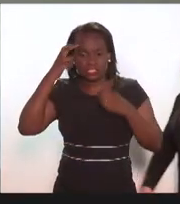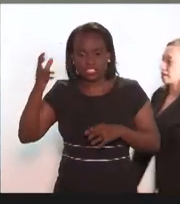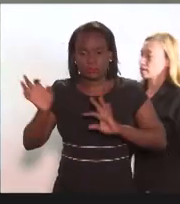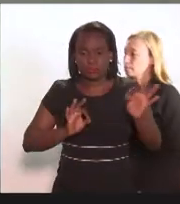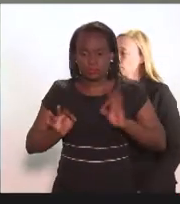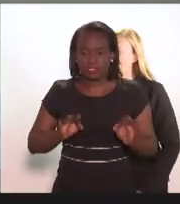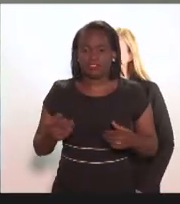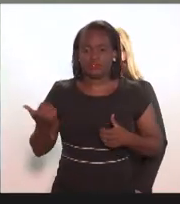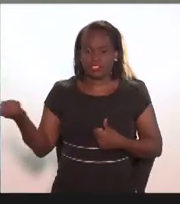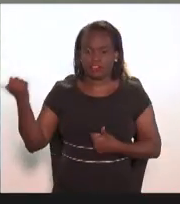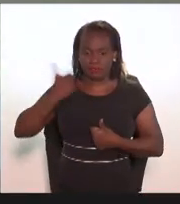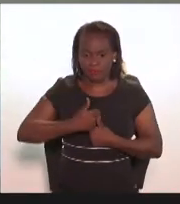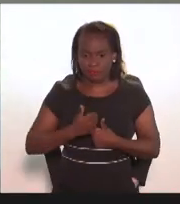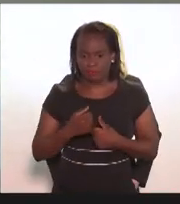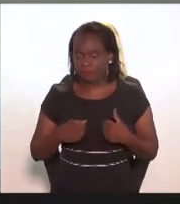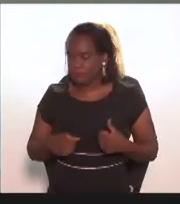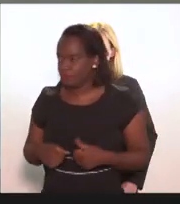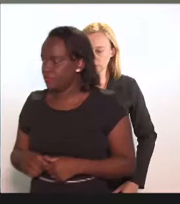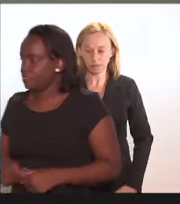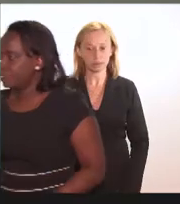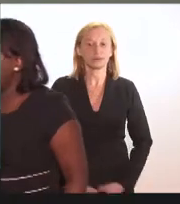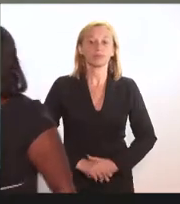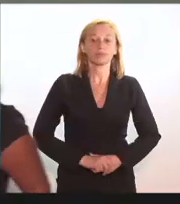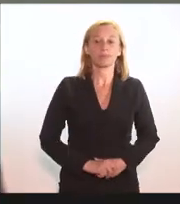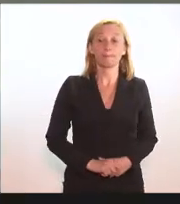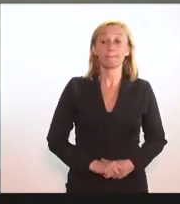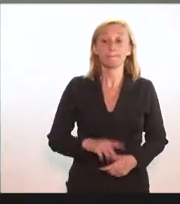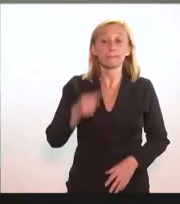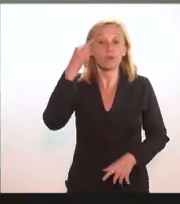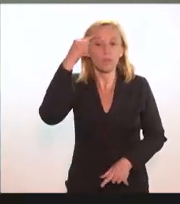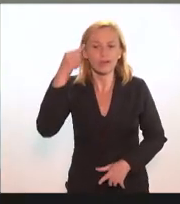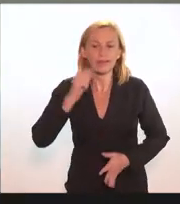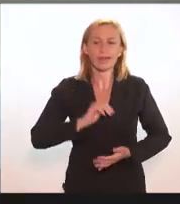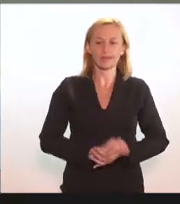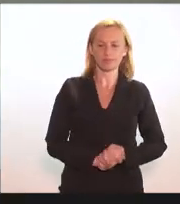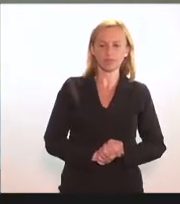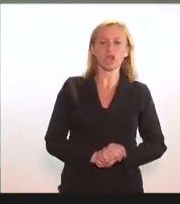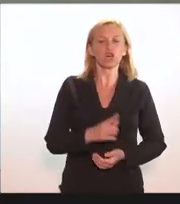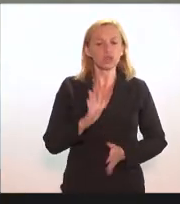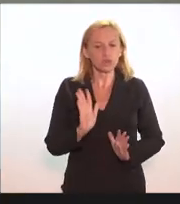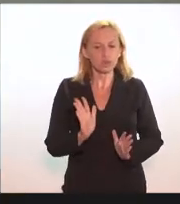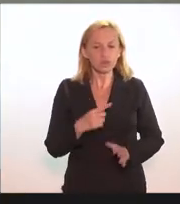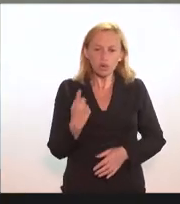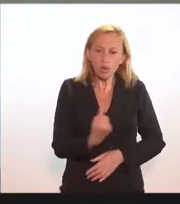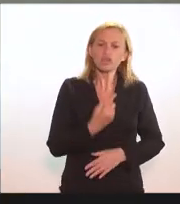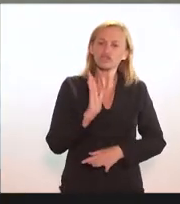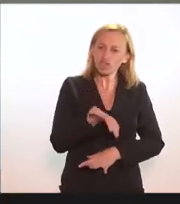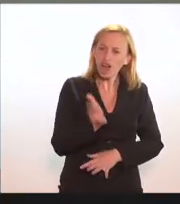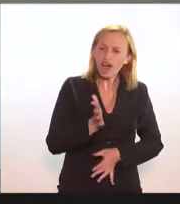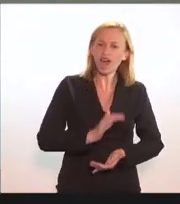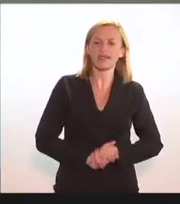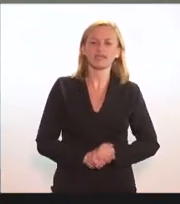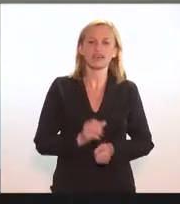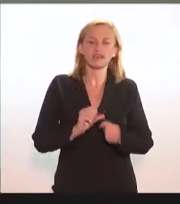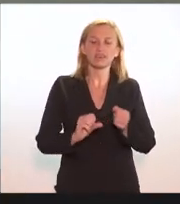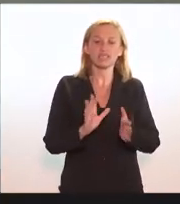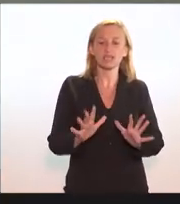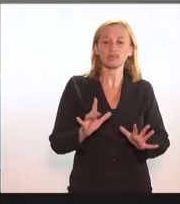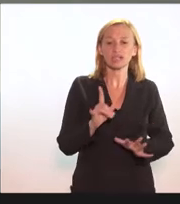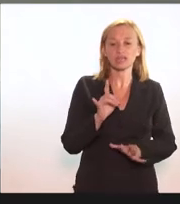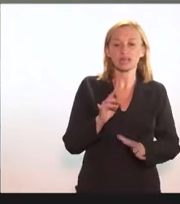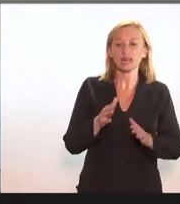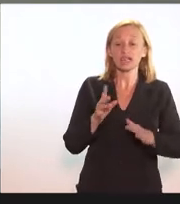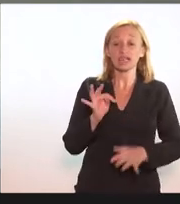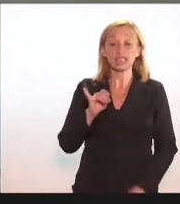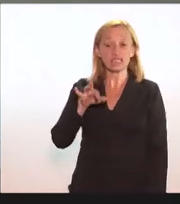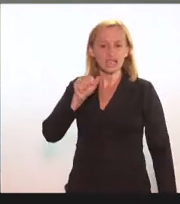fiscal e fiscalização. Se vocês terem uma ideia, a gente está já fazendo licitação